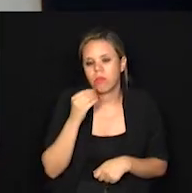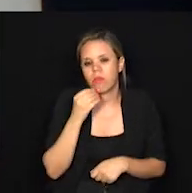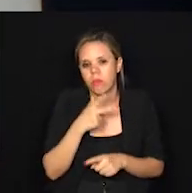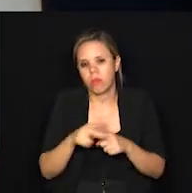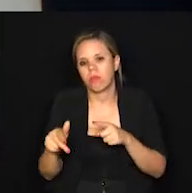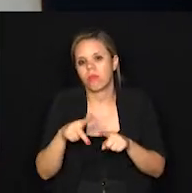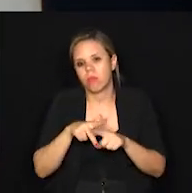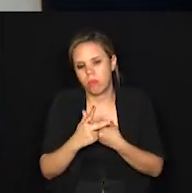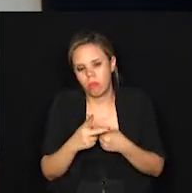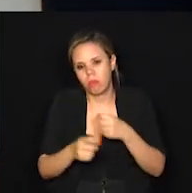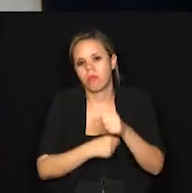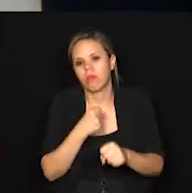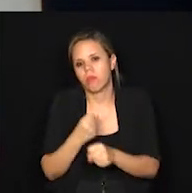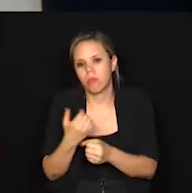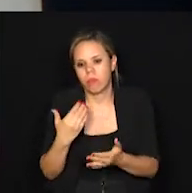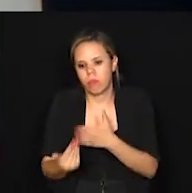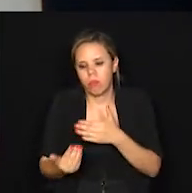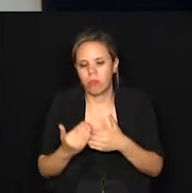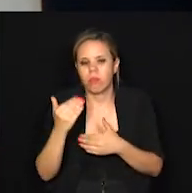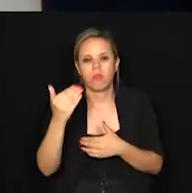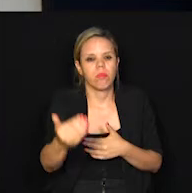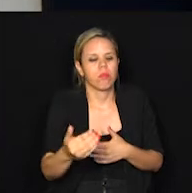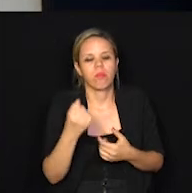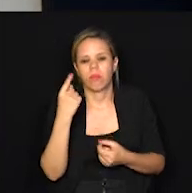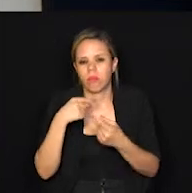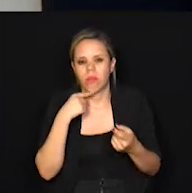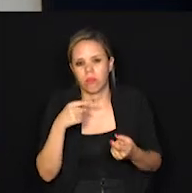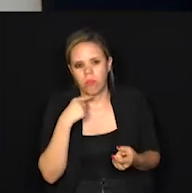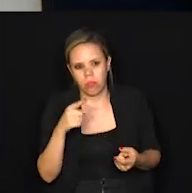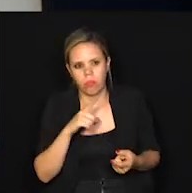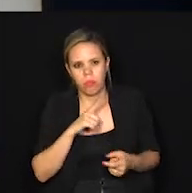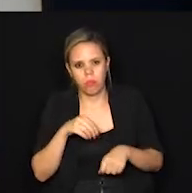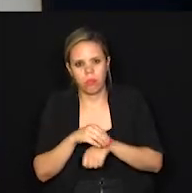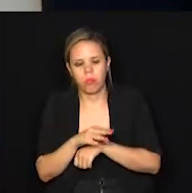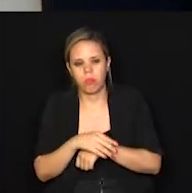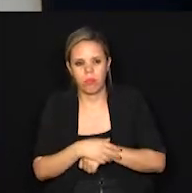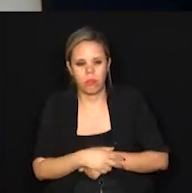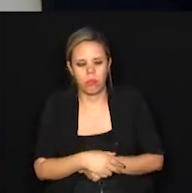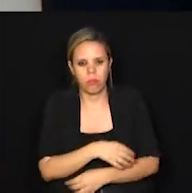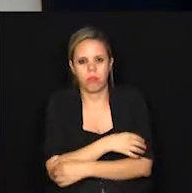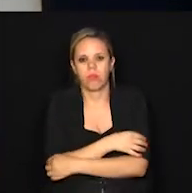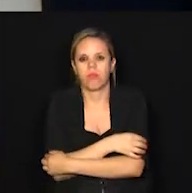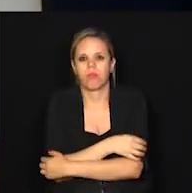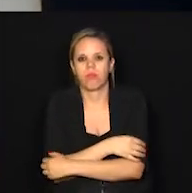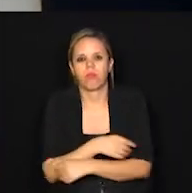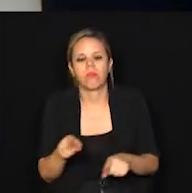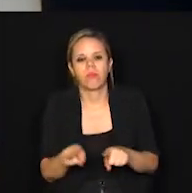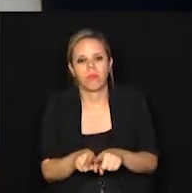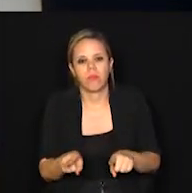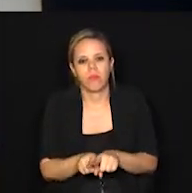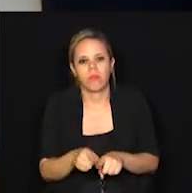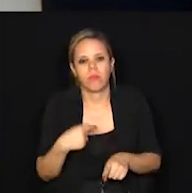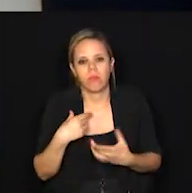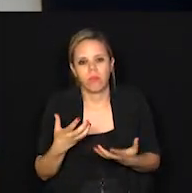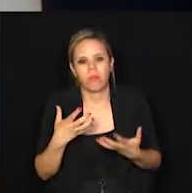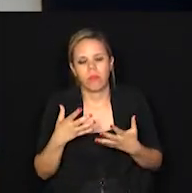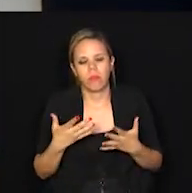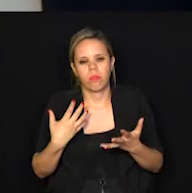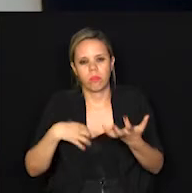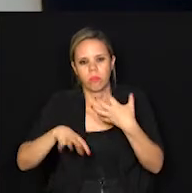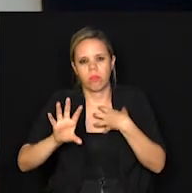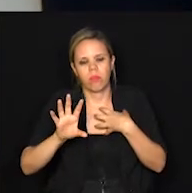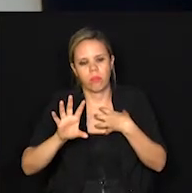Outra coisa que eu queria deixar aqui é que o prefeito tem feito falas em rádios, enfim, dizendo que está fazendo escutas